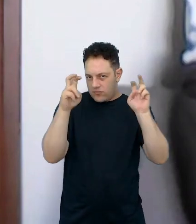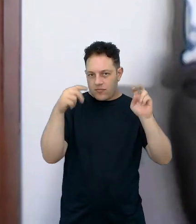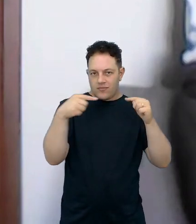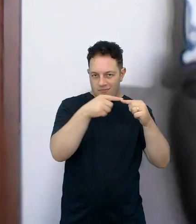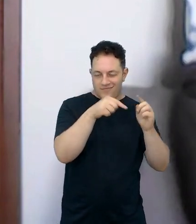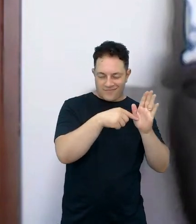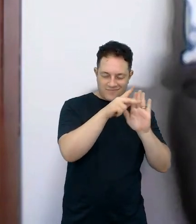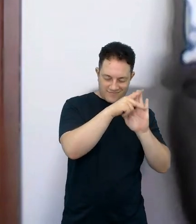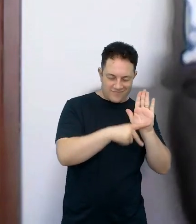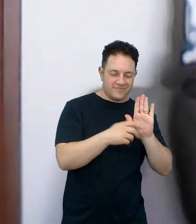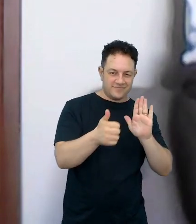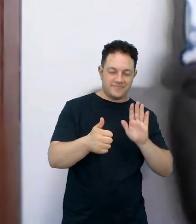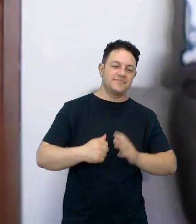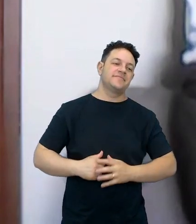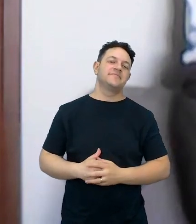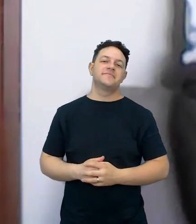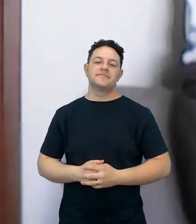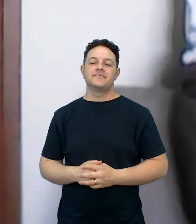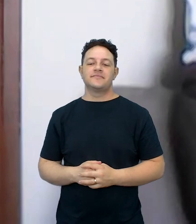projetos, tá bom?